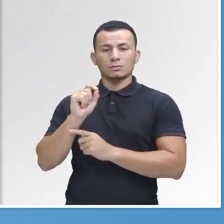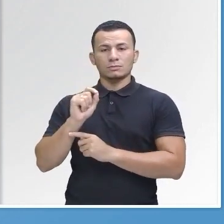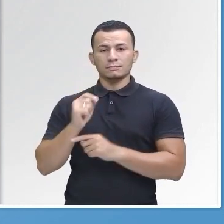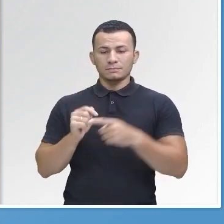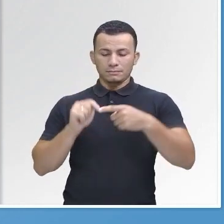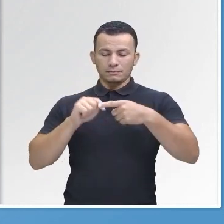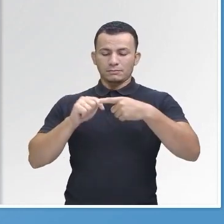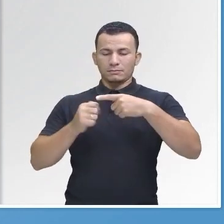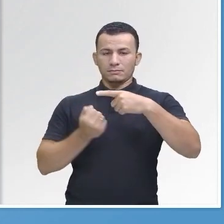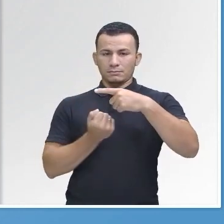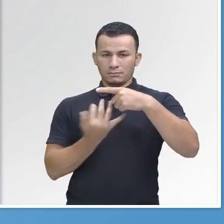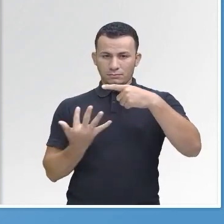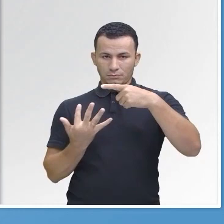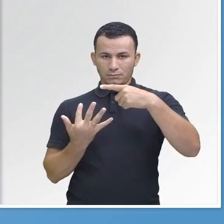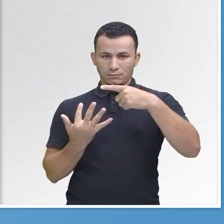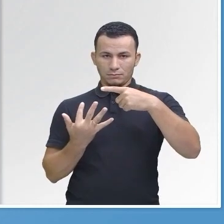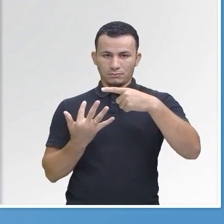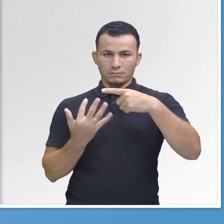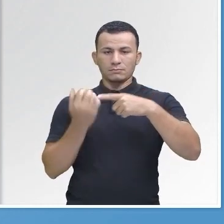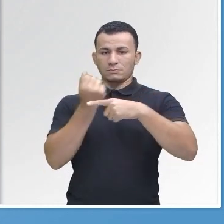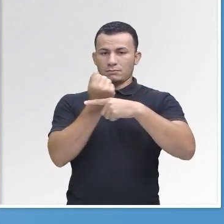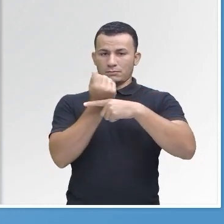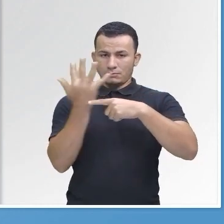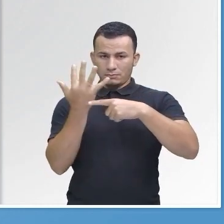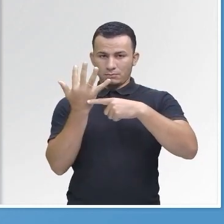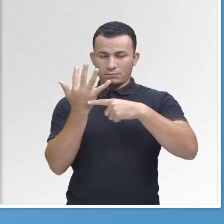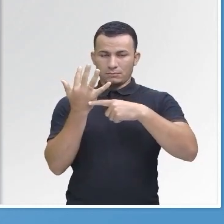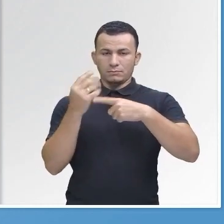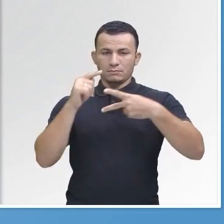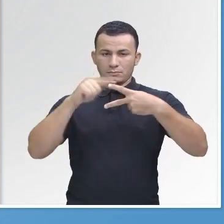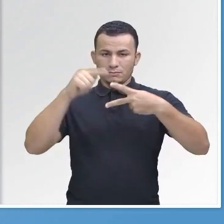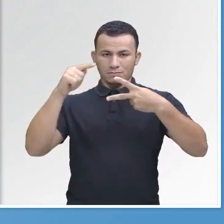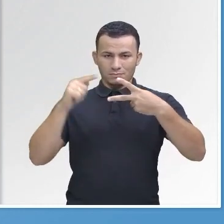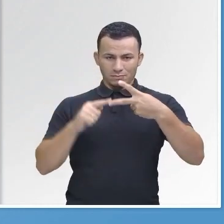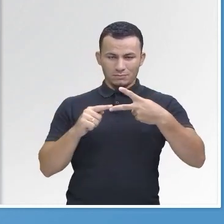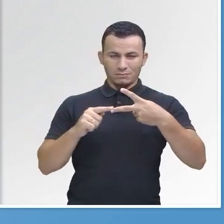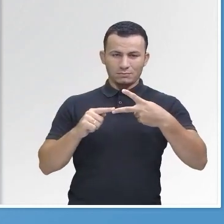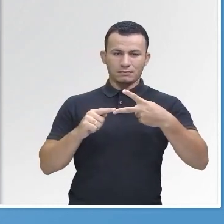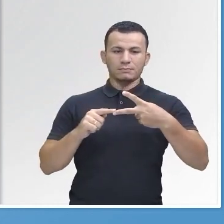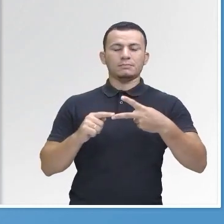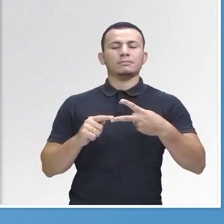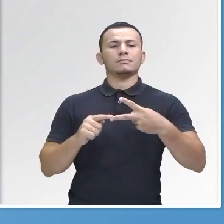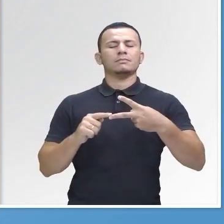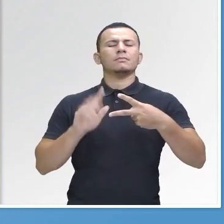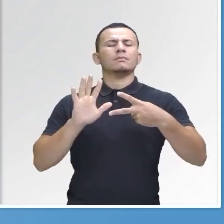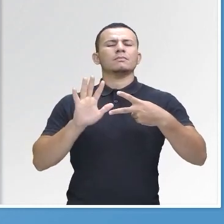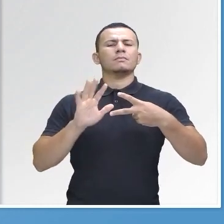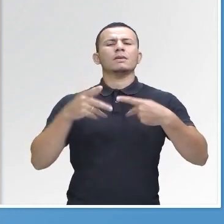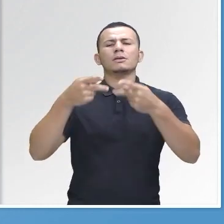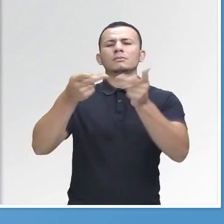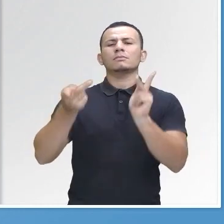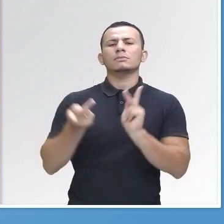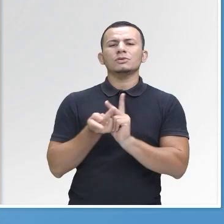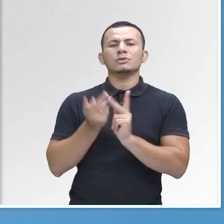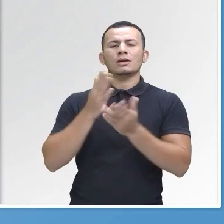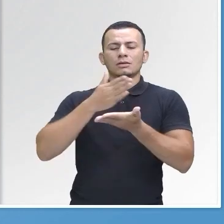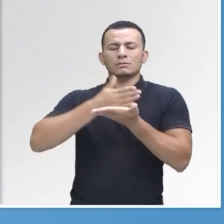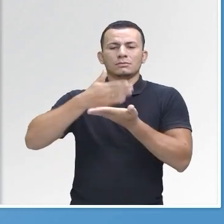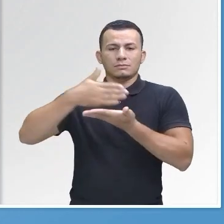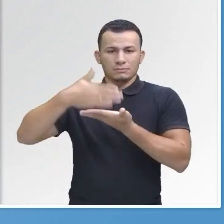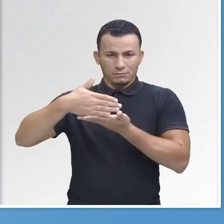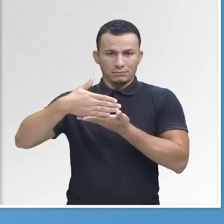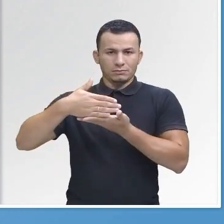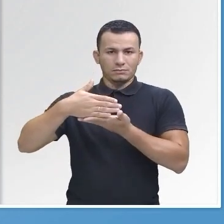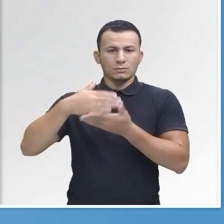Numerador, denominador. O que é o denominador? Em quantas partes o meu todo foi dividido? O que é o